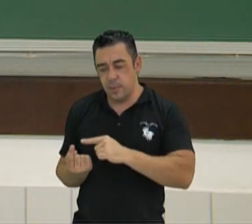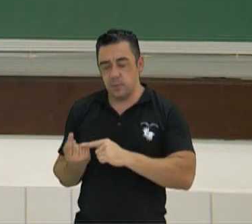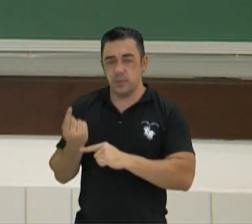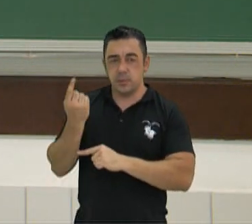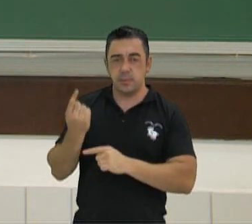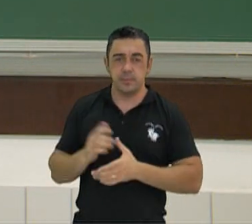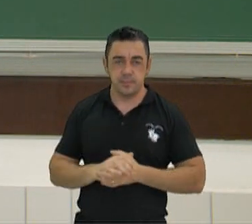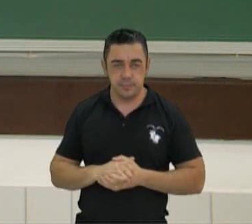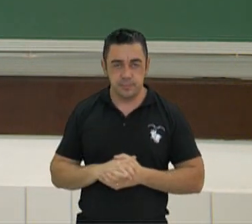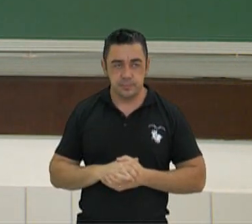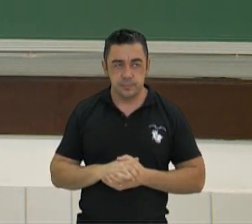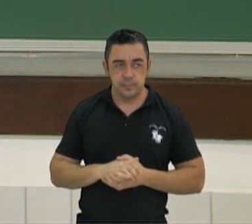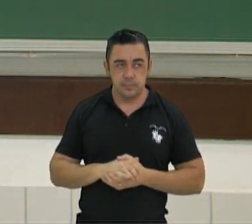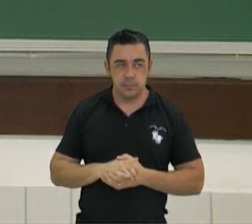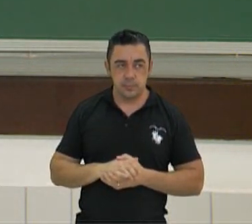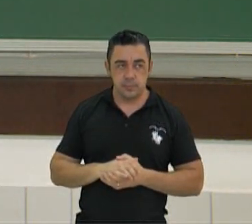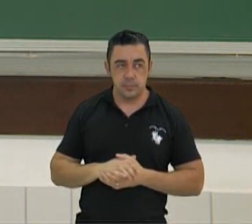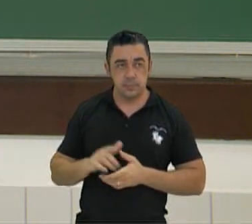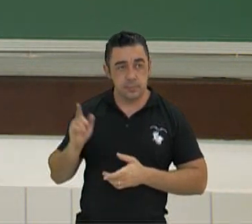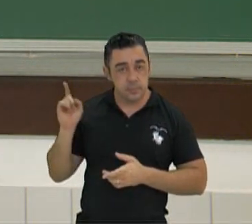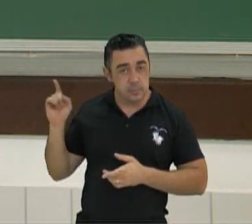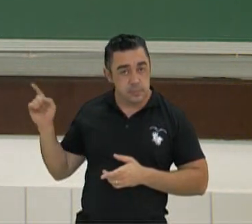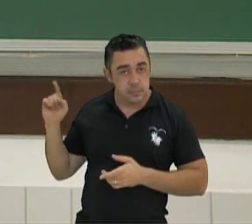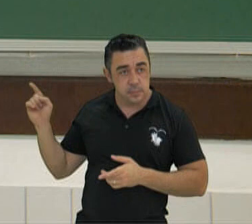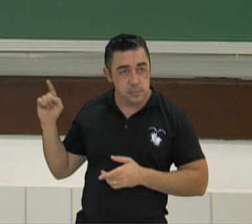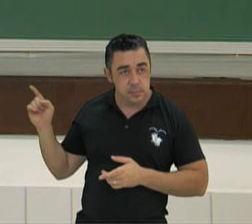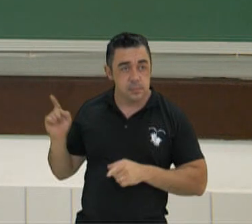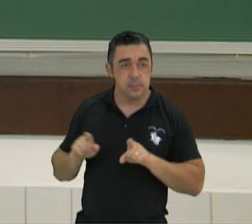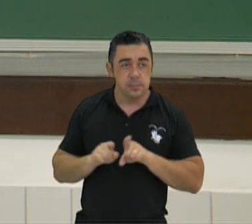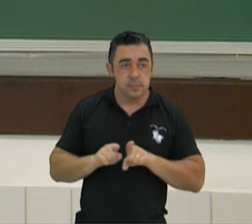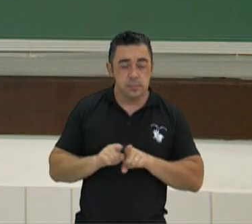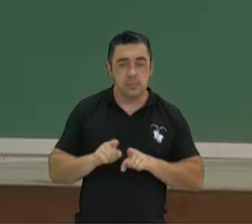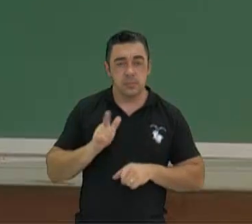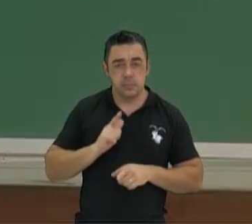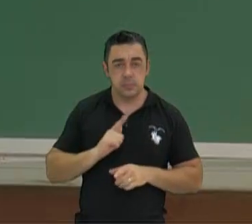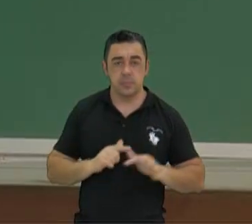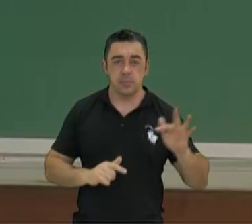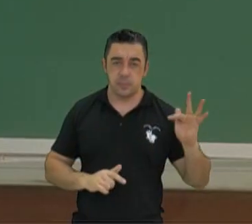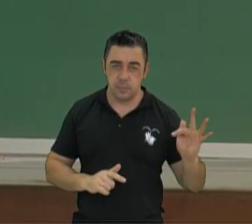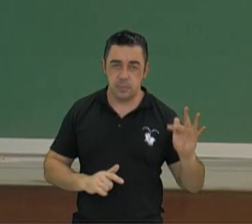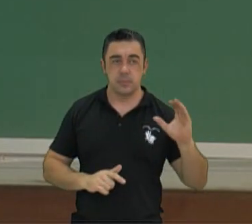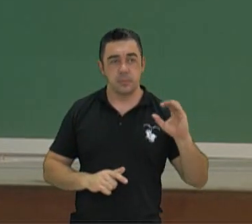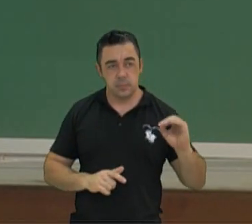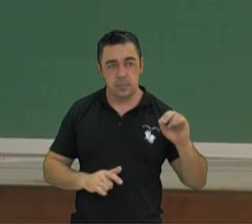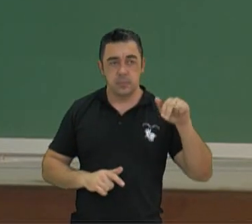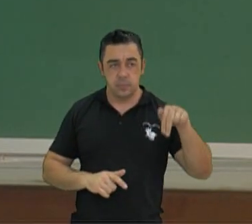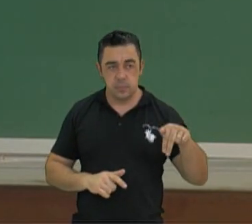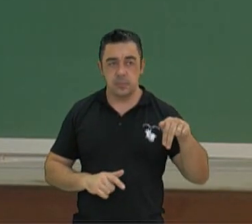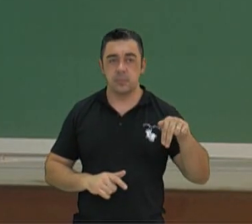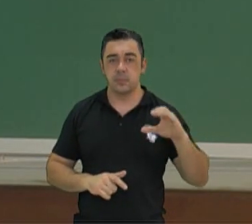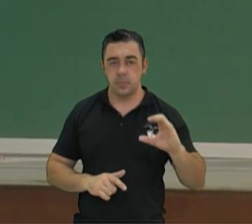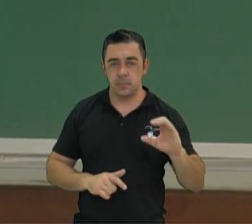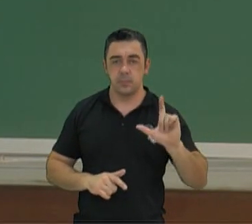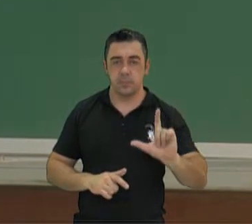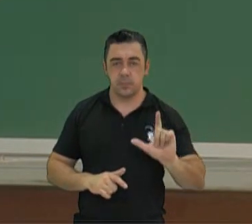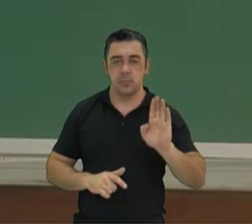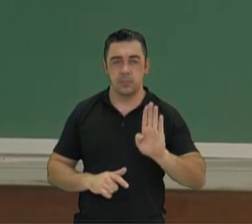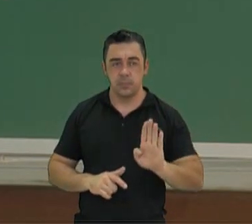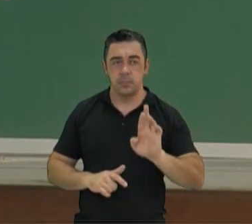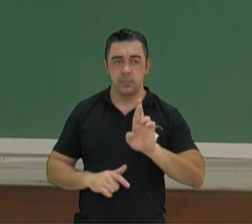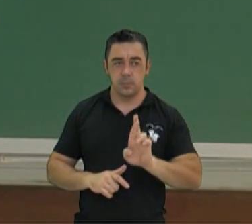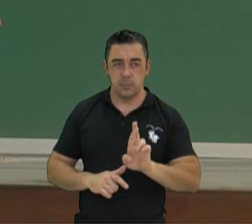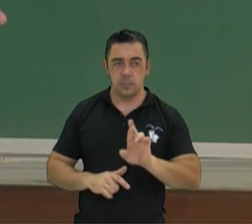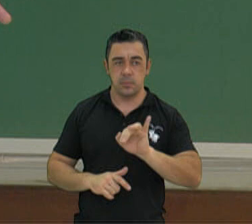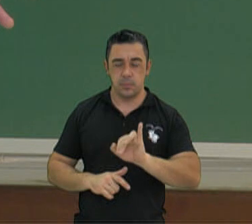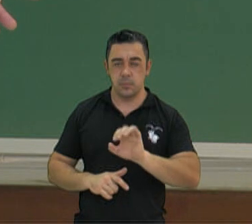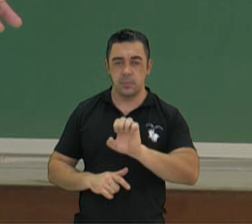cima. E tem aqui a nossa sequência aqui que eu coloquei para vocês. Fui ontem no clube, briguei